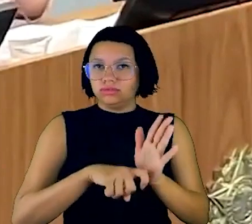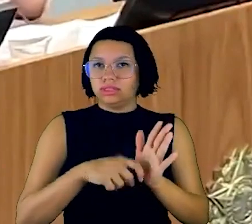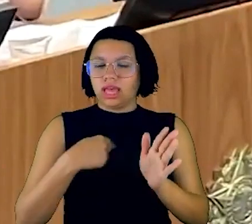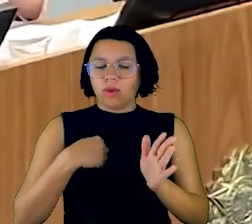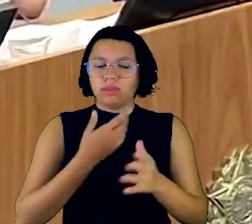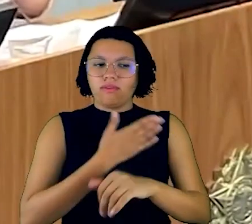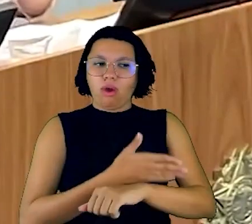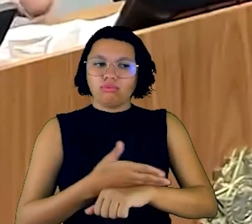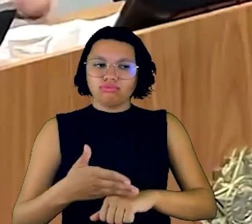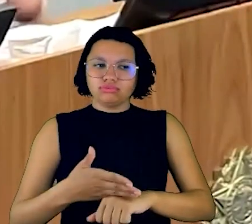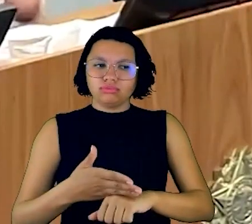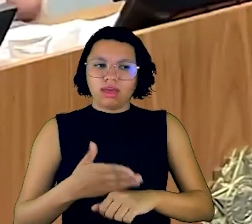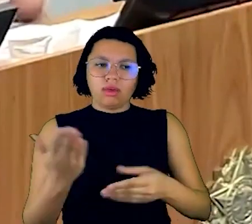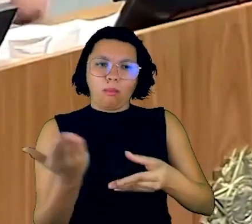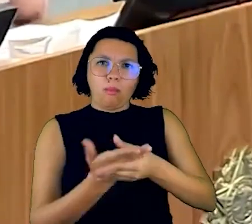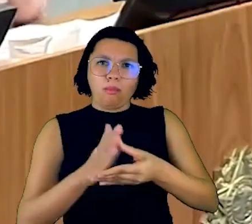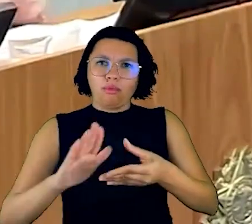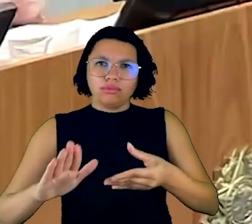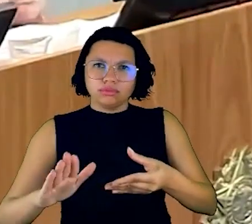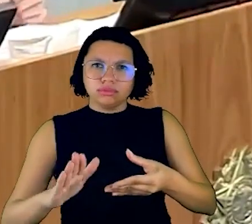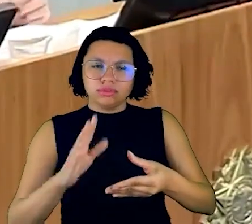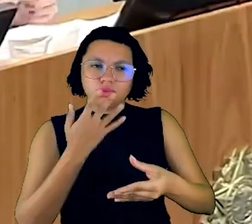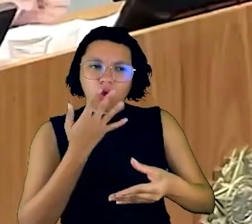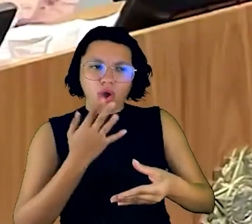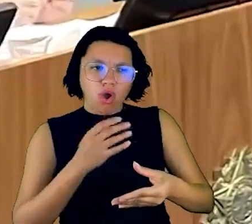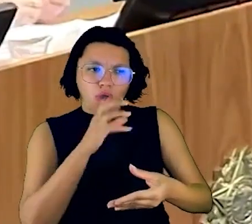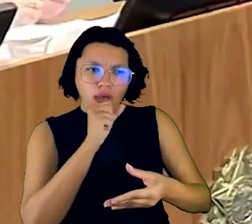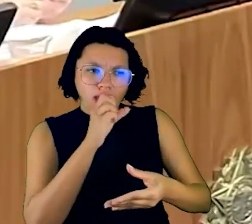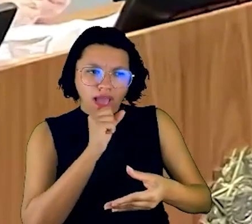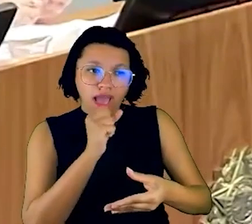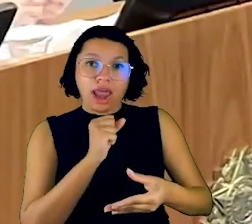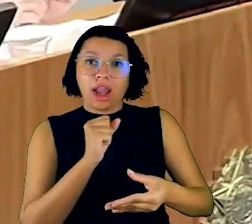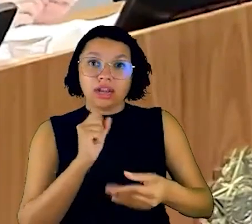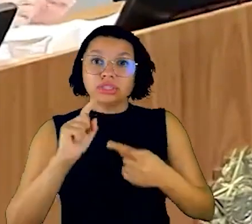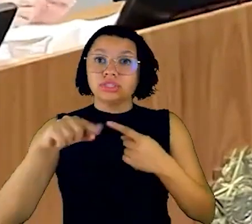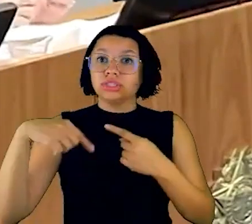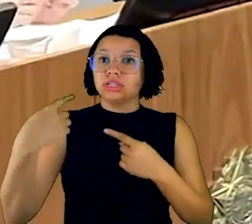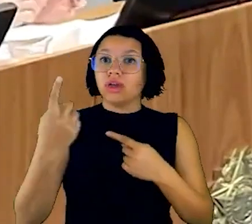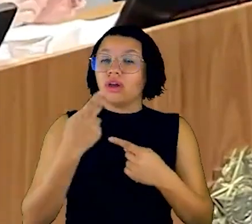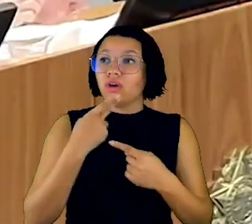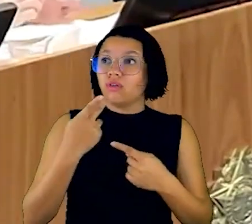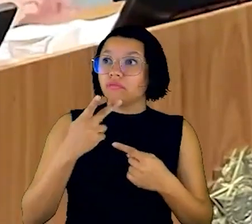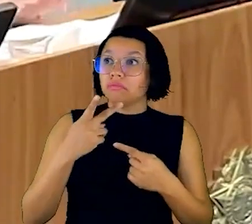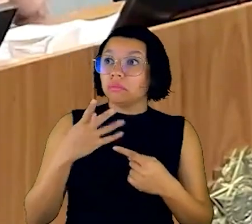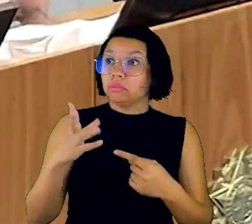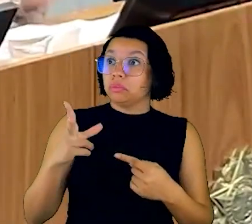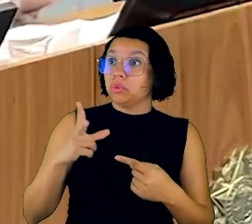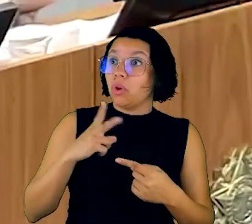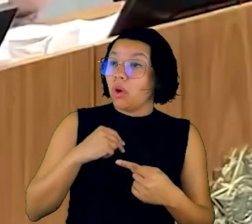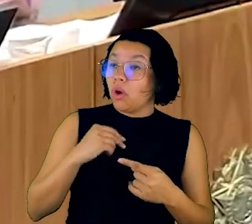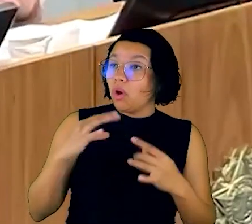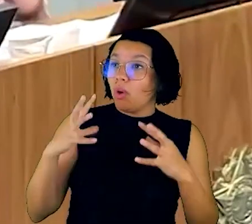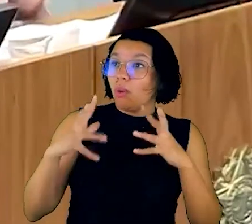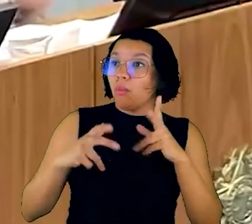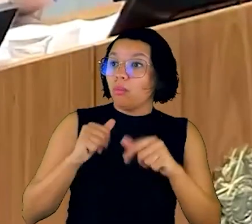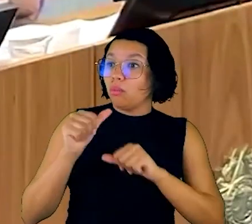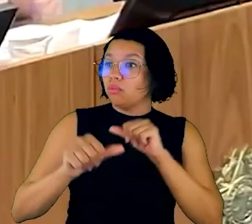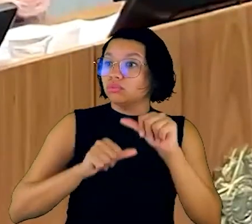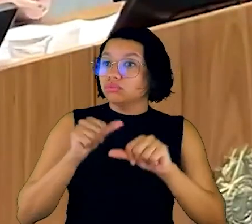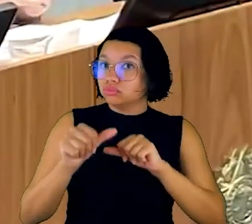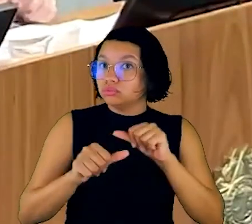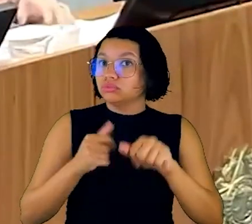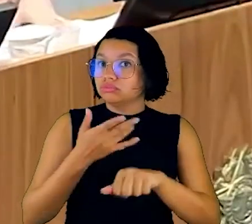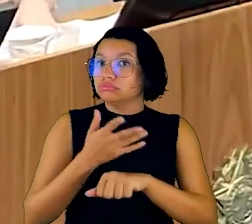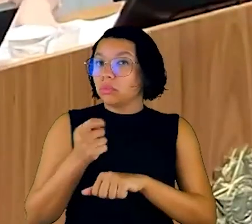de laranja, né? Aquela coisa bem artesanal. E aí depois eu falei, nossa, mudou tudo, praticamente